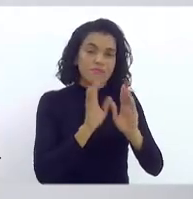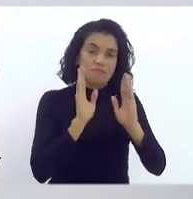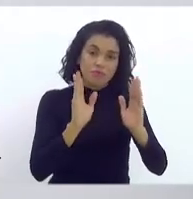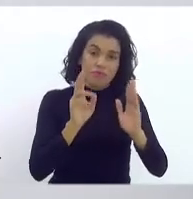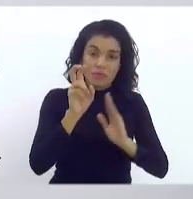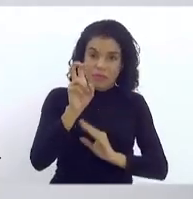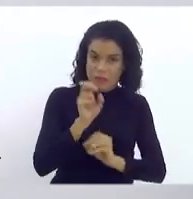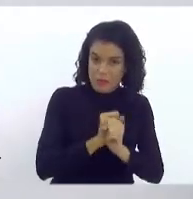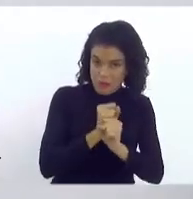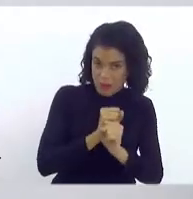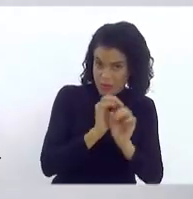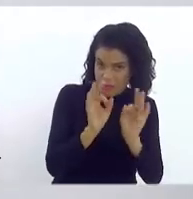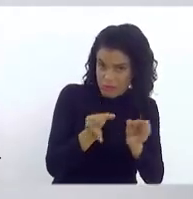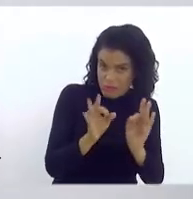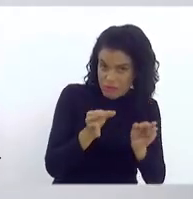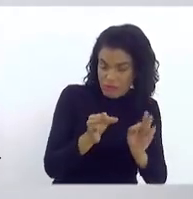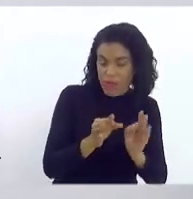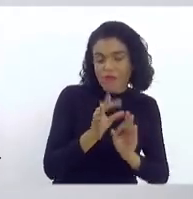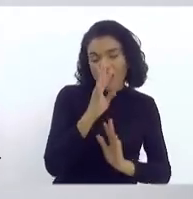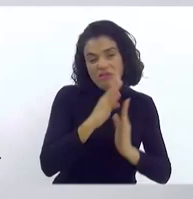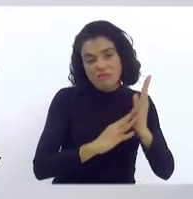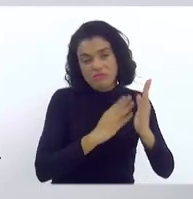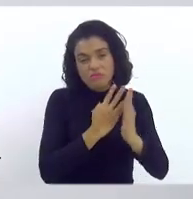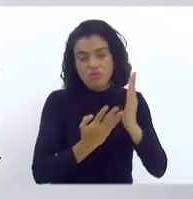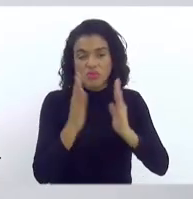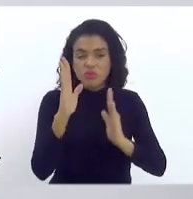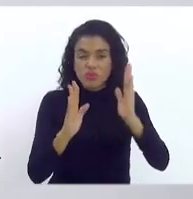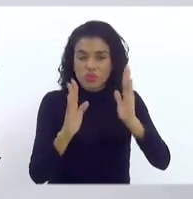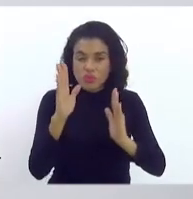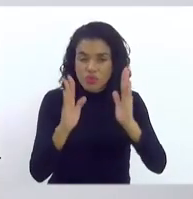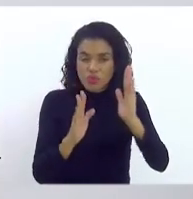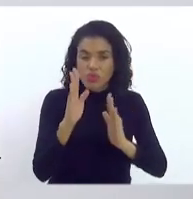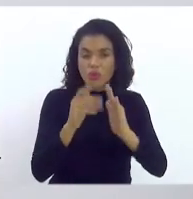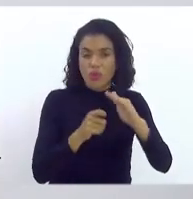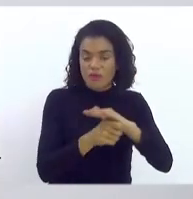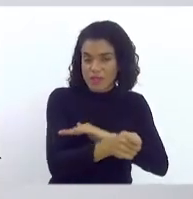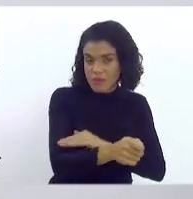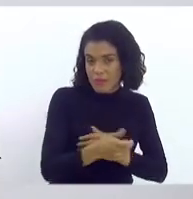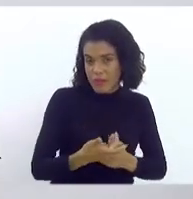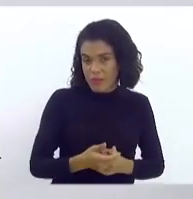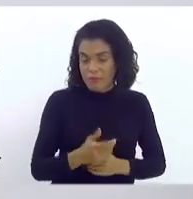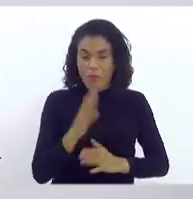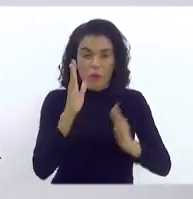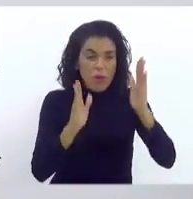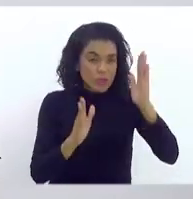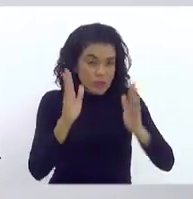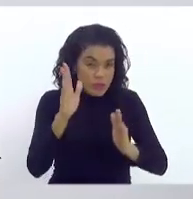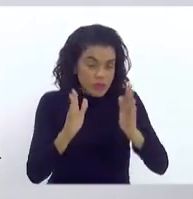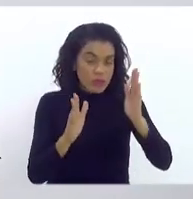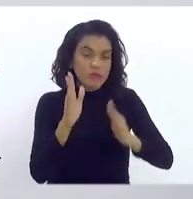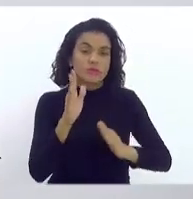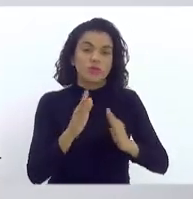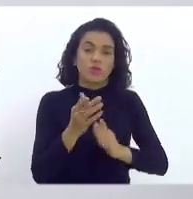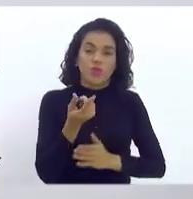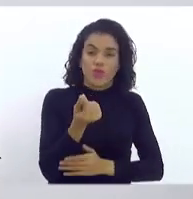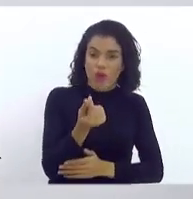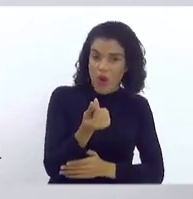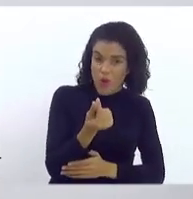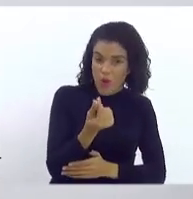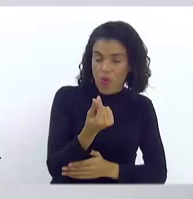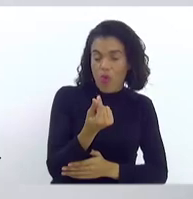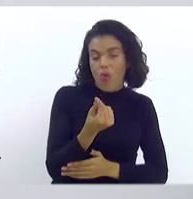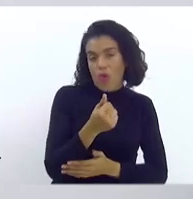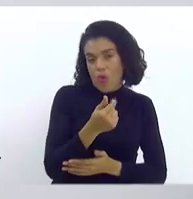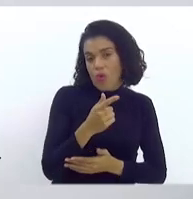Né? Então, você faz uma estimativa dos investimentos que serão feitos, você faz uma estimativa do custo operacional que a empresa vai